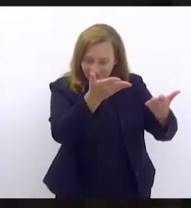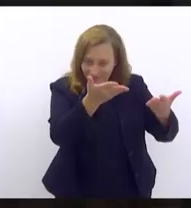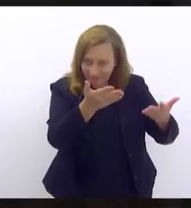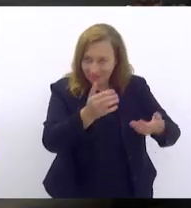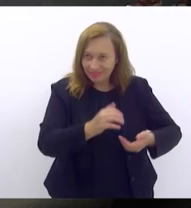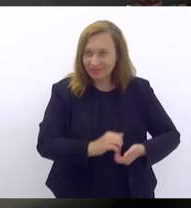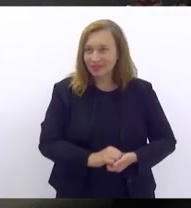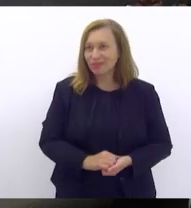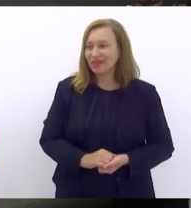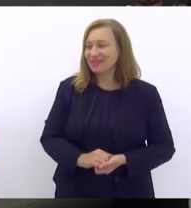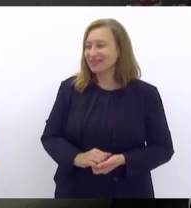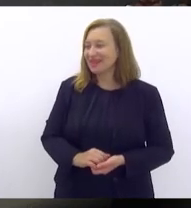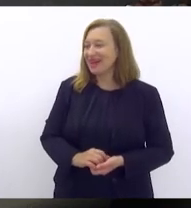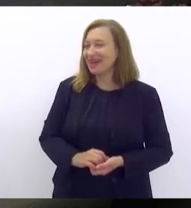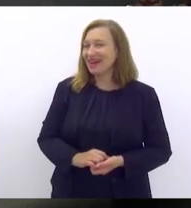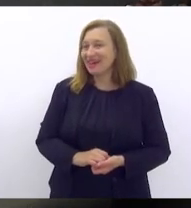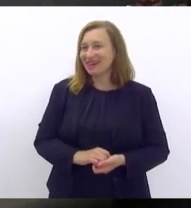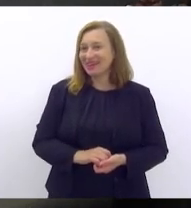Amorim.